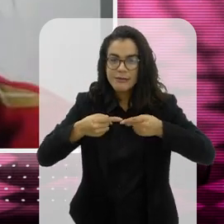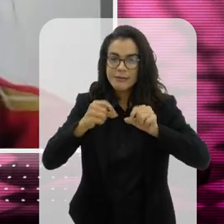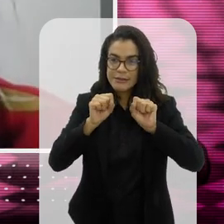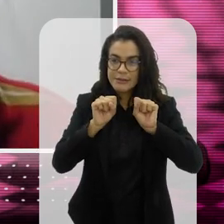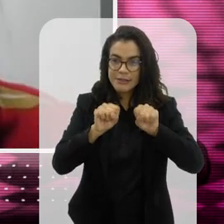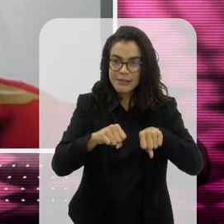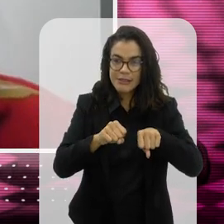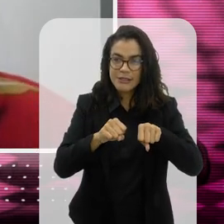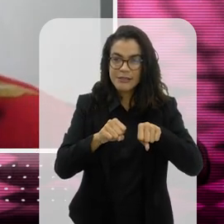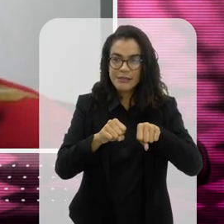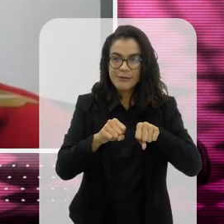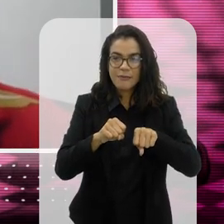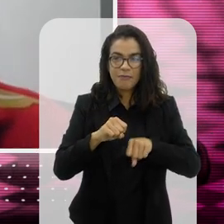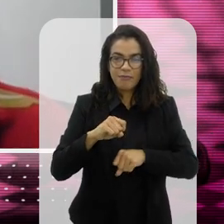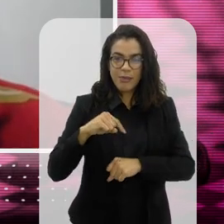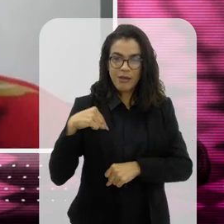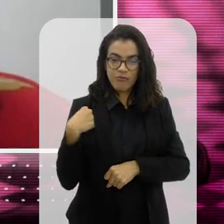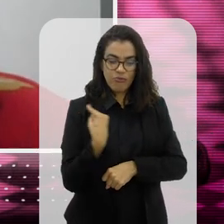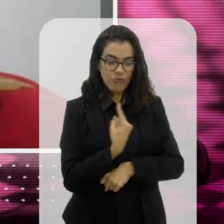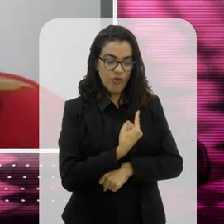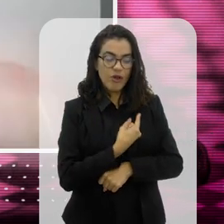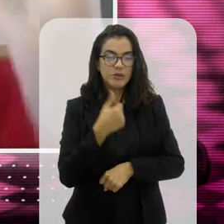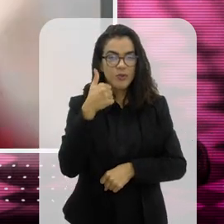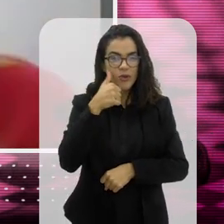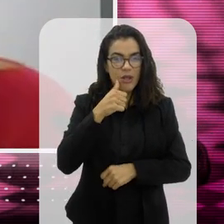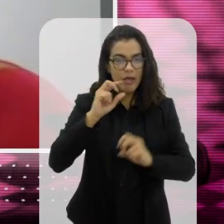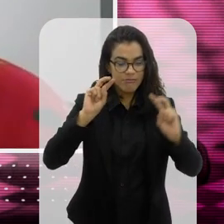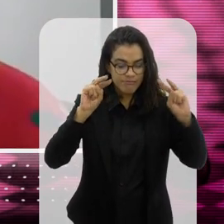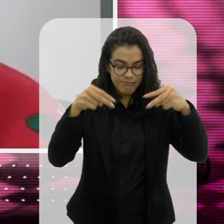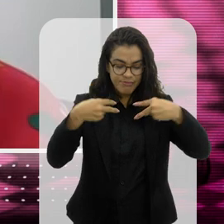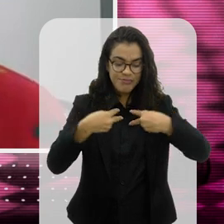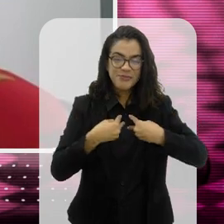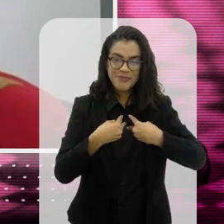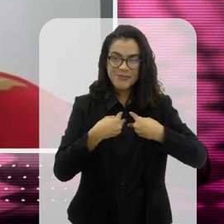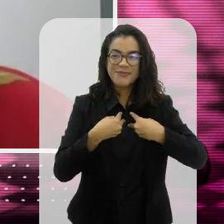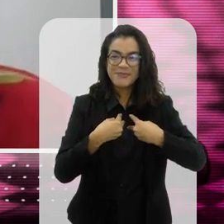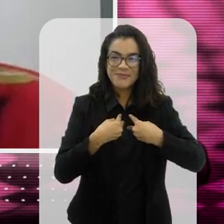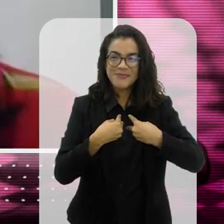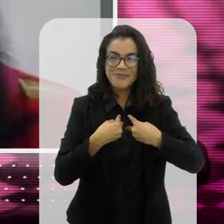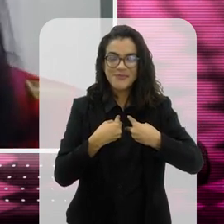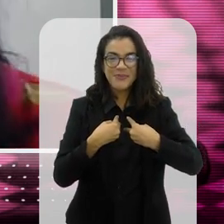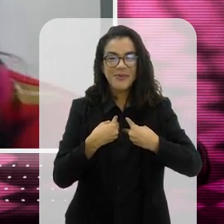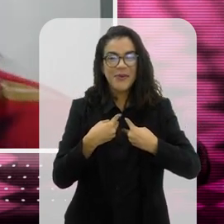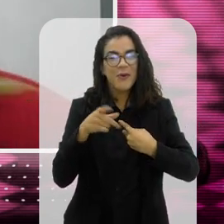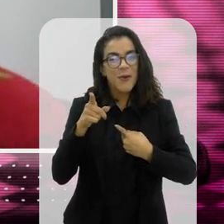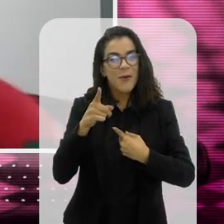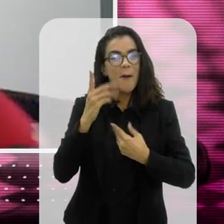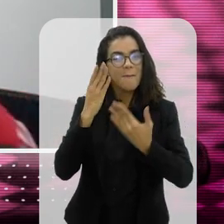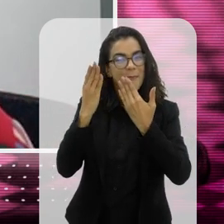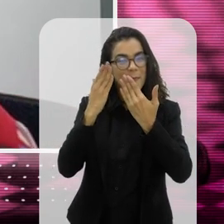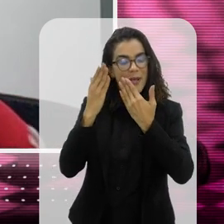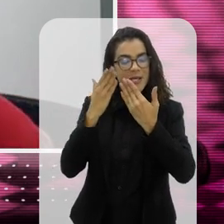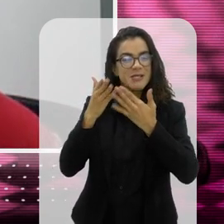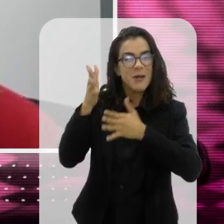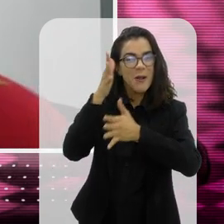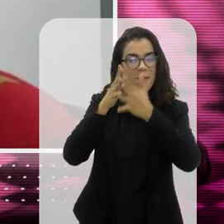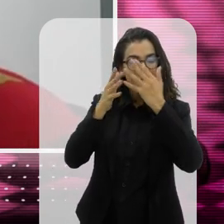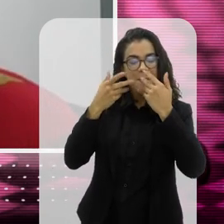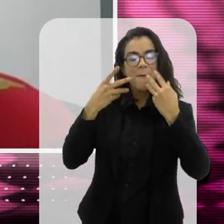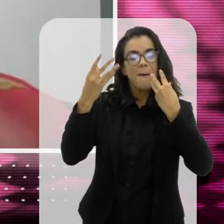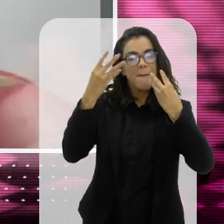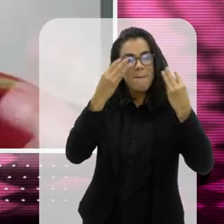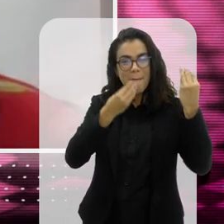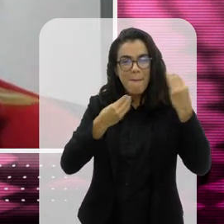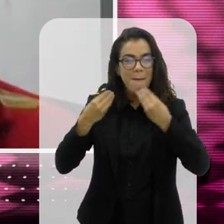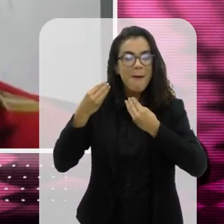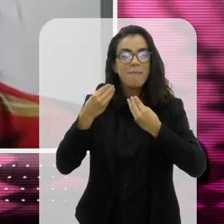esse debate mesmo, para que a gente se enxergue, como eu acabei de me enxergar com a fala da Denise, e para